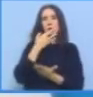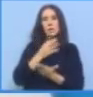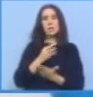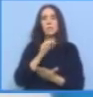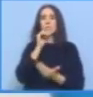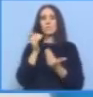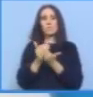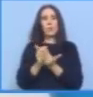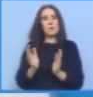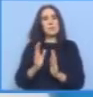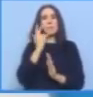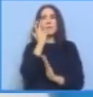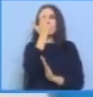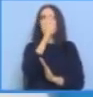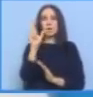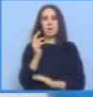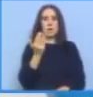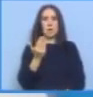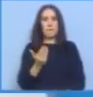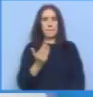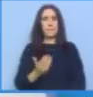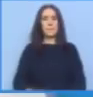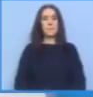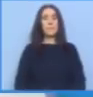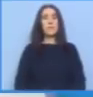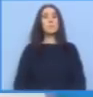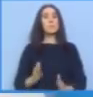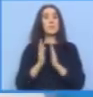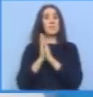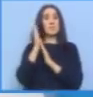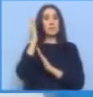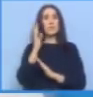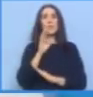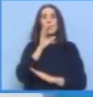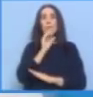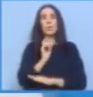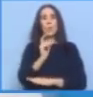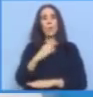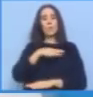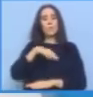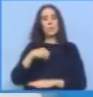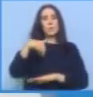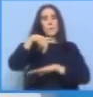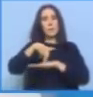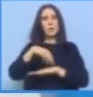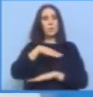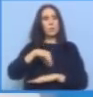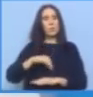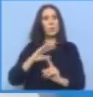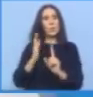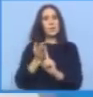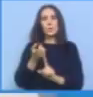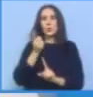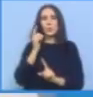pereça, mas tenha a vida eterna. Porque Deus não enviou o Filho ao mundo para condenar o mundo,